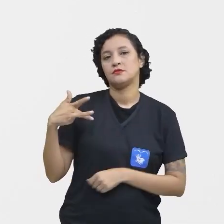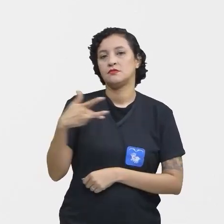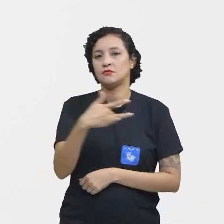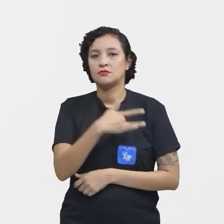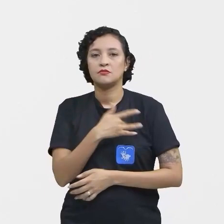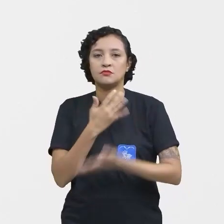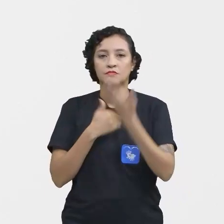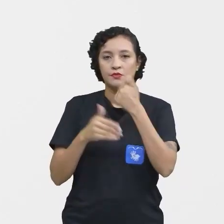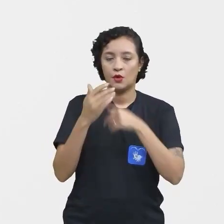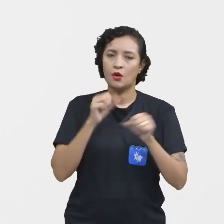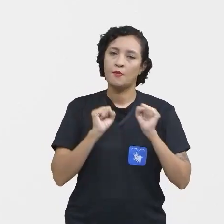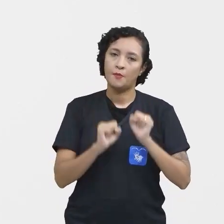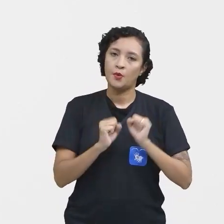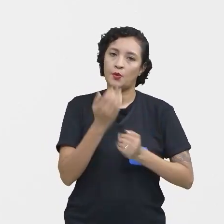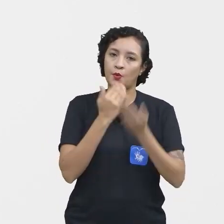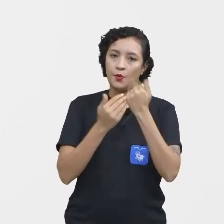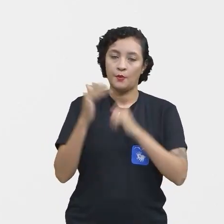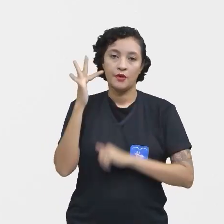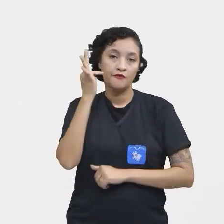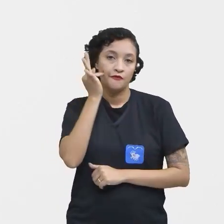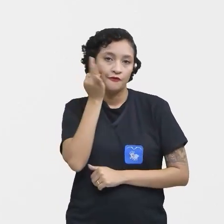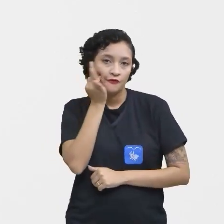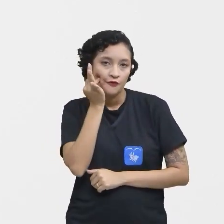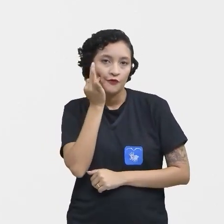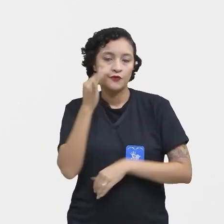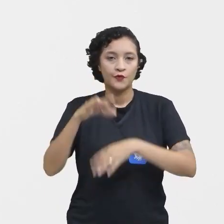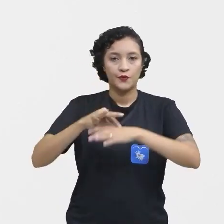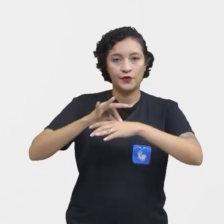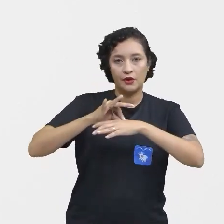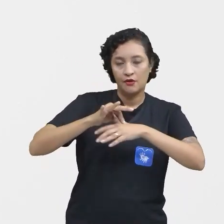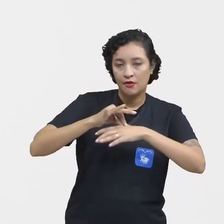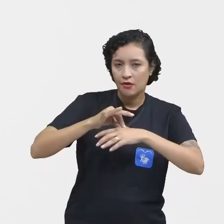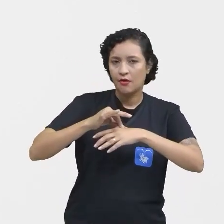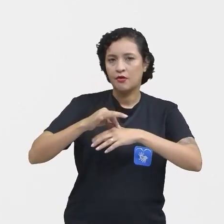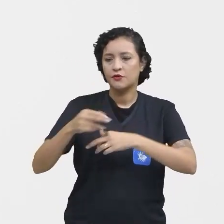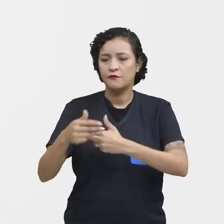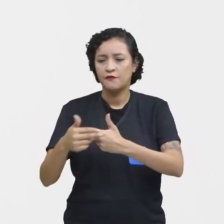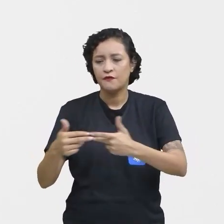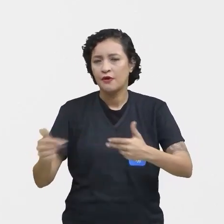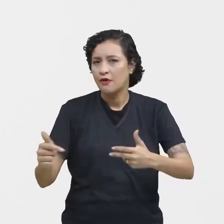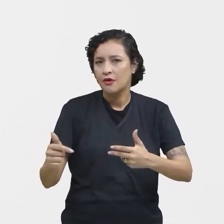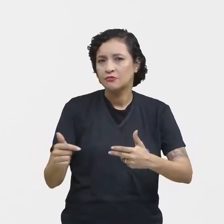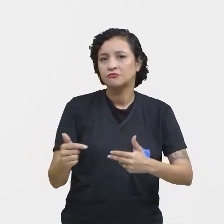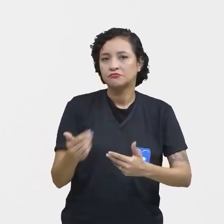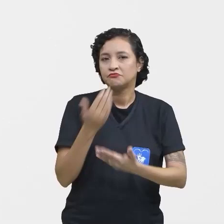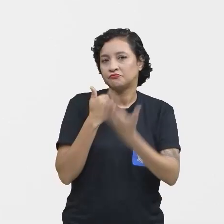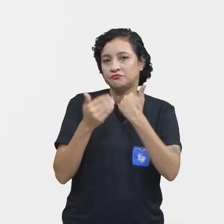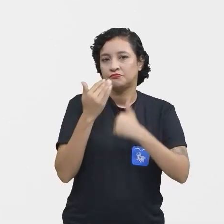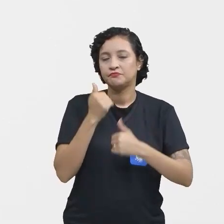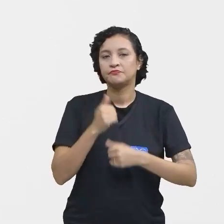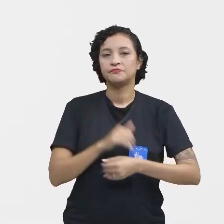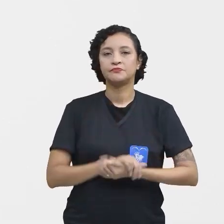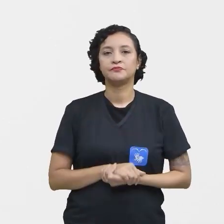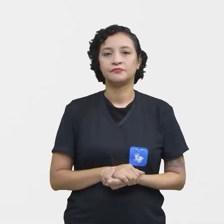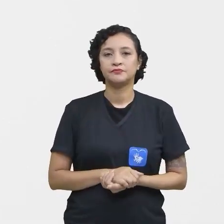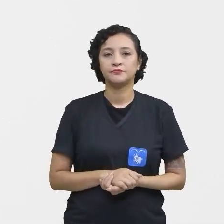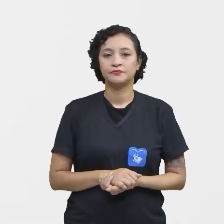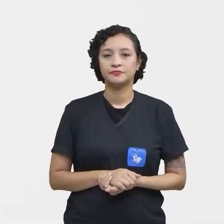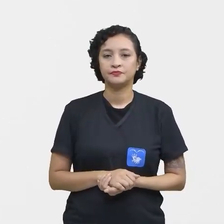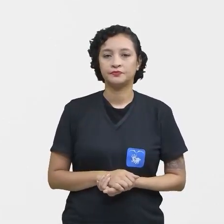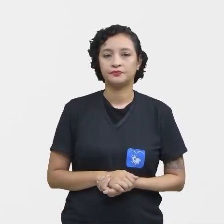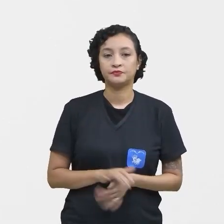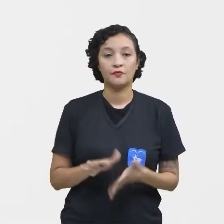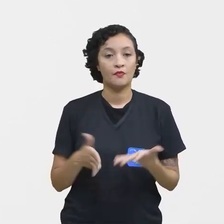comer frutas, carnes, legumes, sementes, entre outros alimentos. Então,